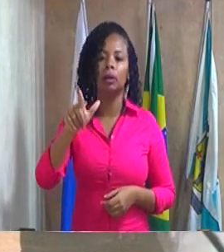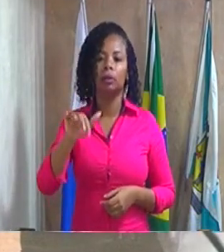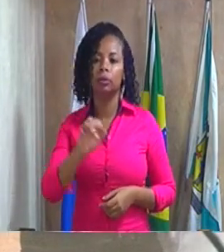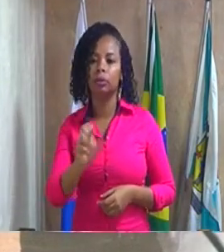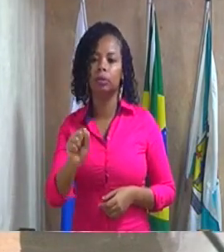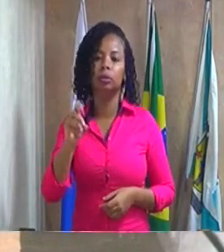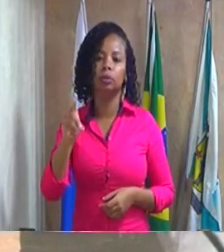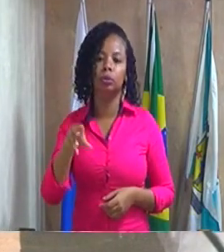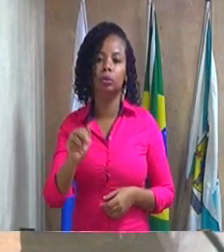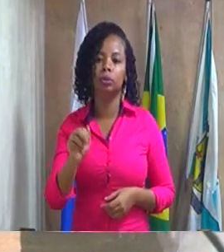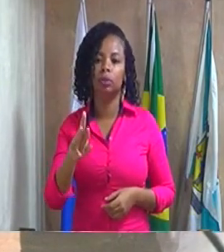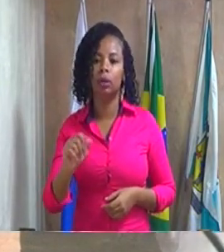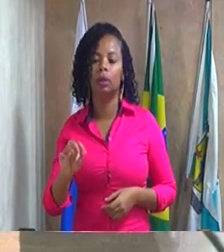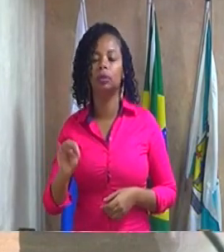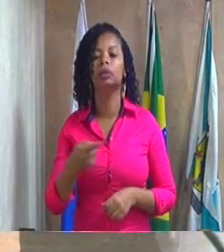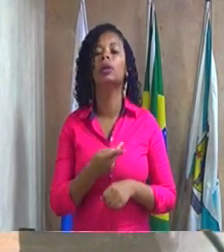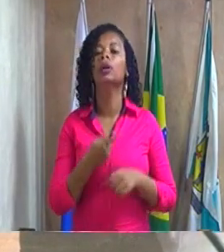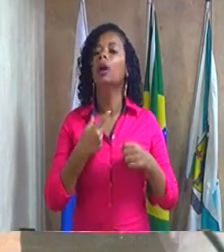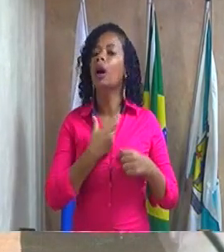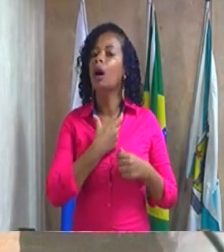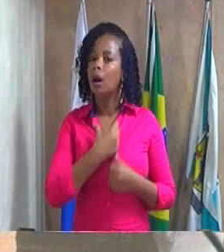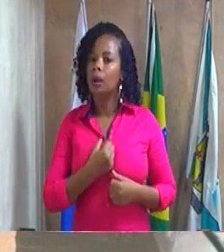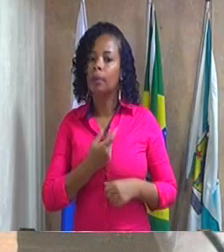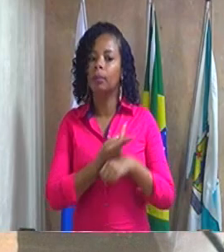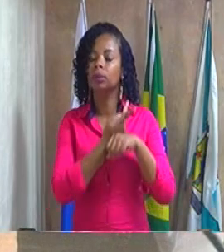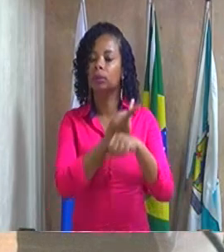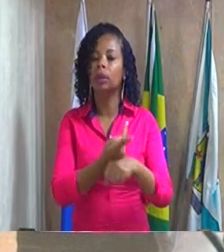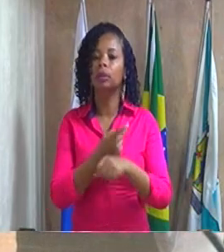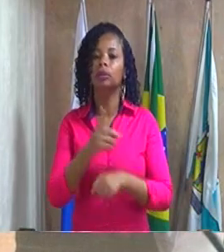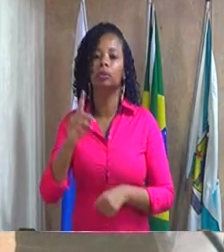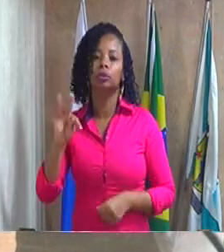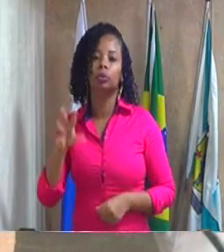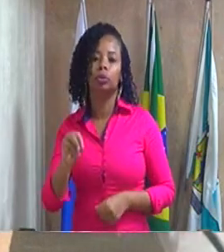a medalha Mérito Empreendedor Getúlio Gonçalves.